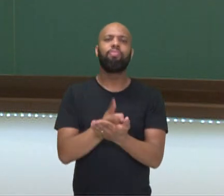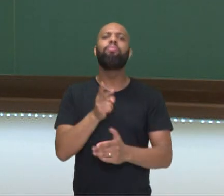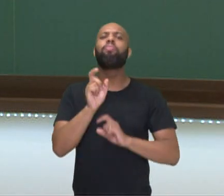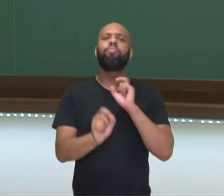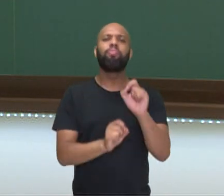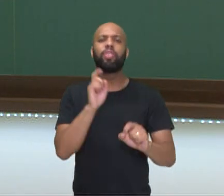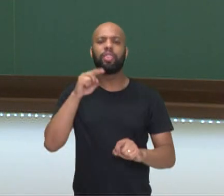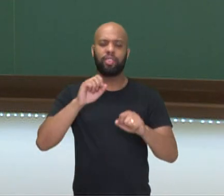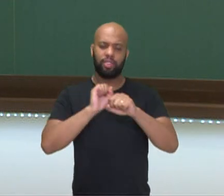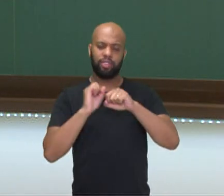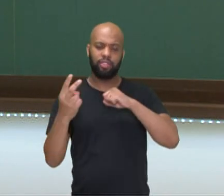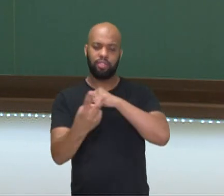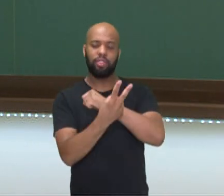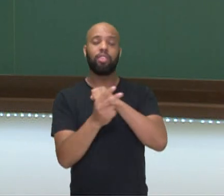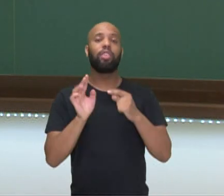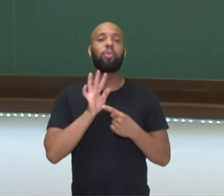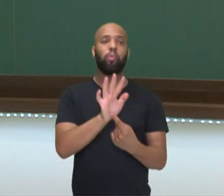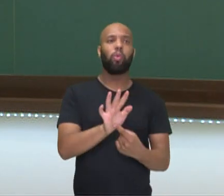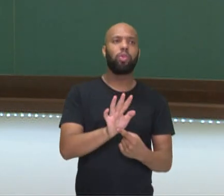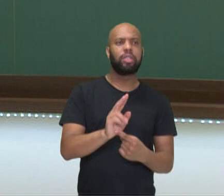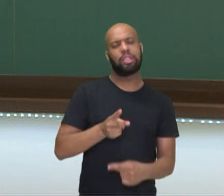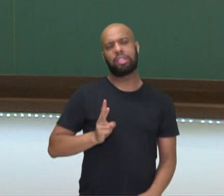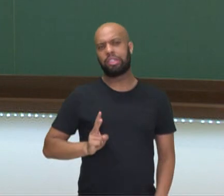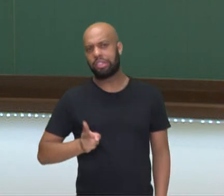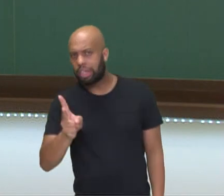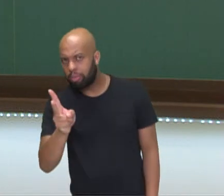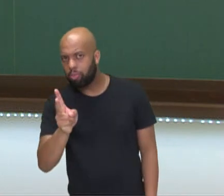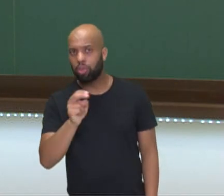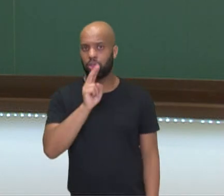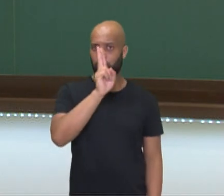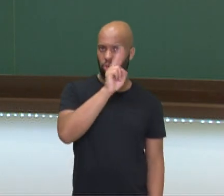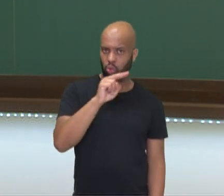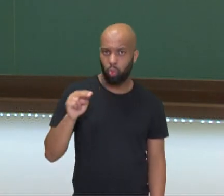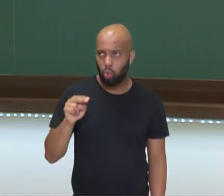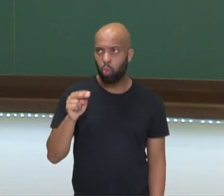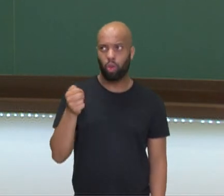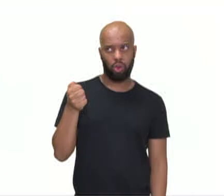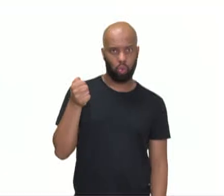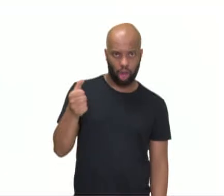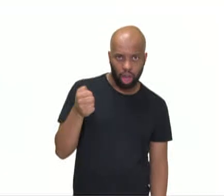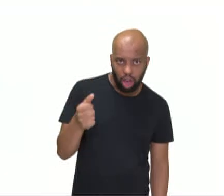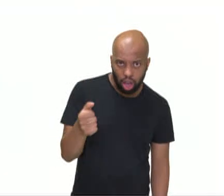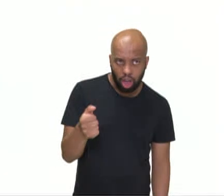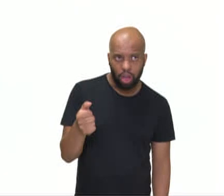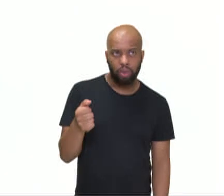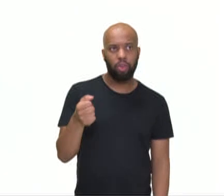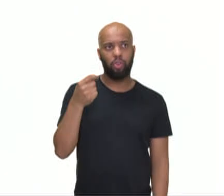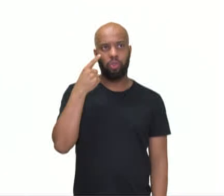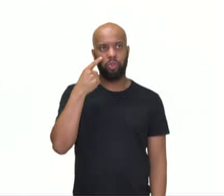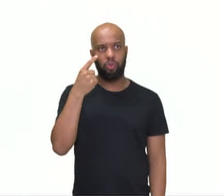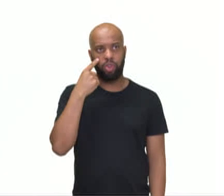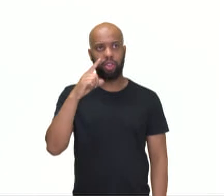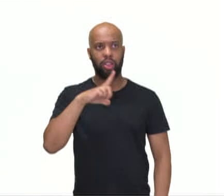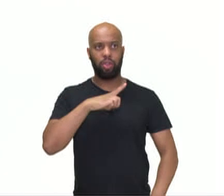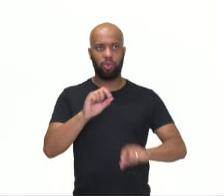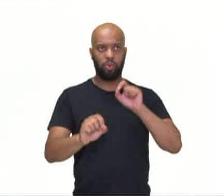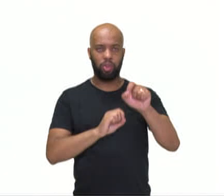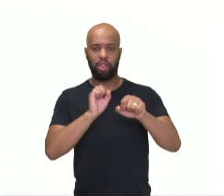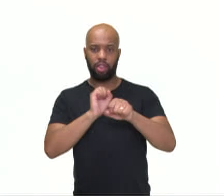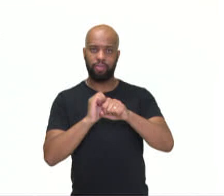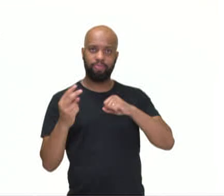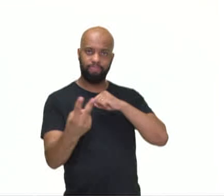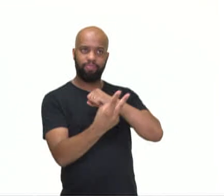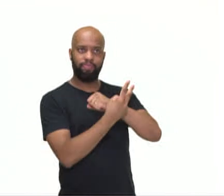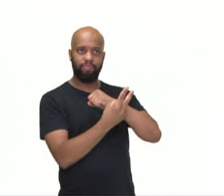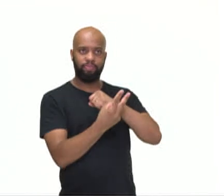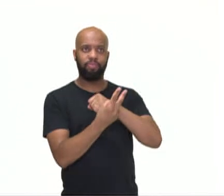que vão indicar a frequência em que a ação está acontecendo. Então, como o nome diz, adverbs of frequency servem para indicar